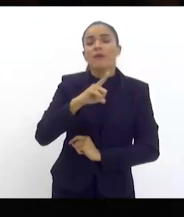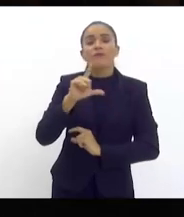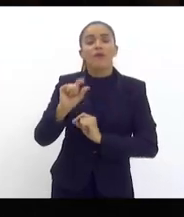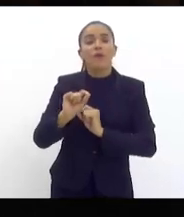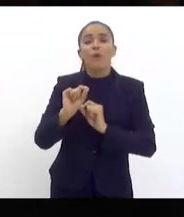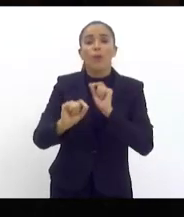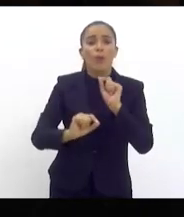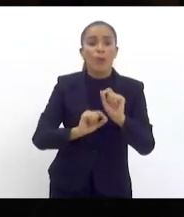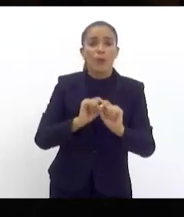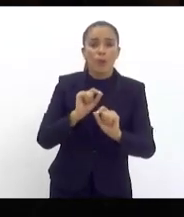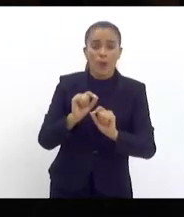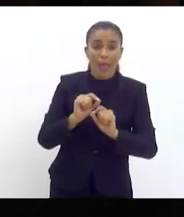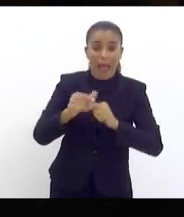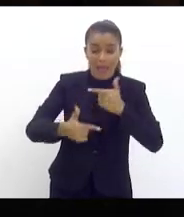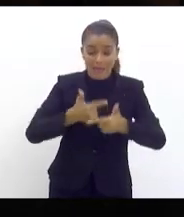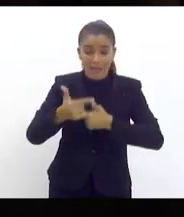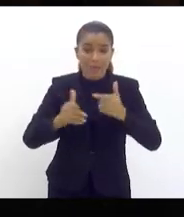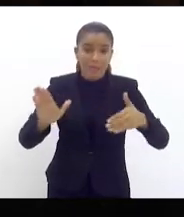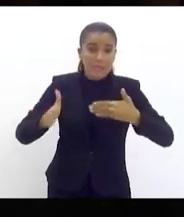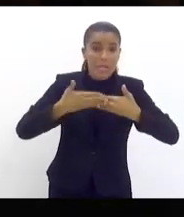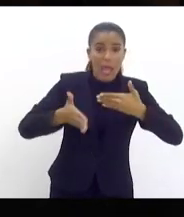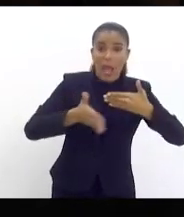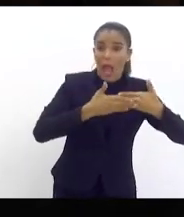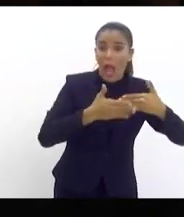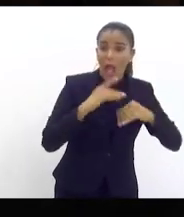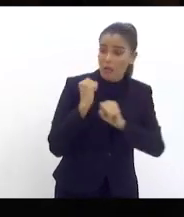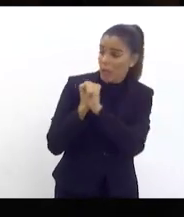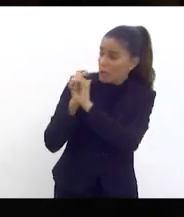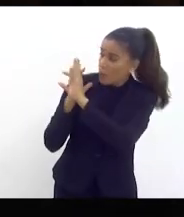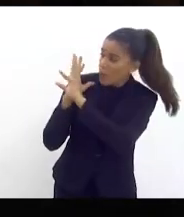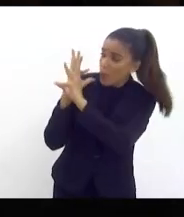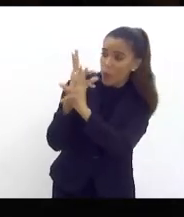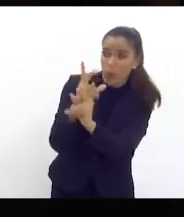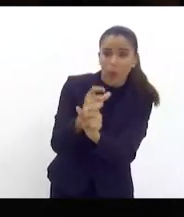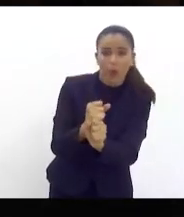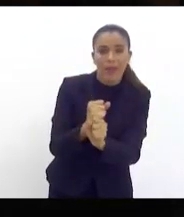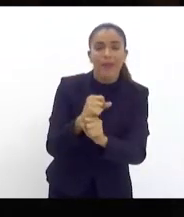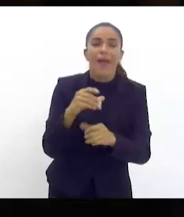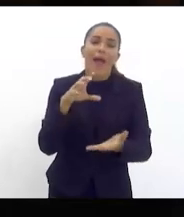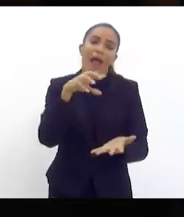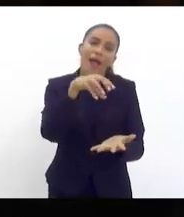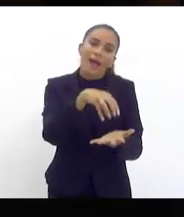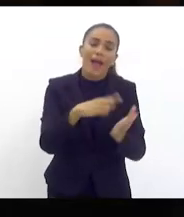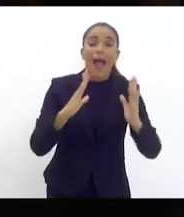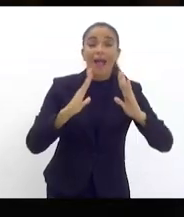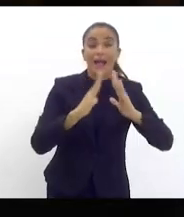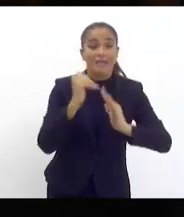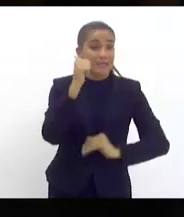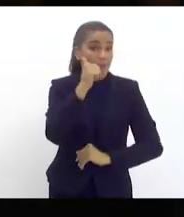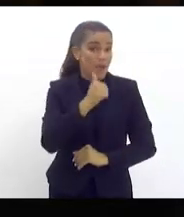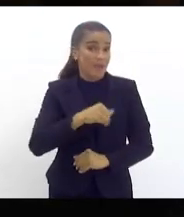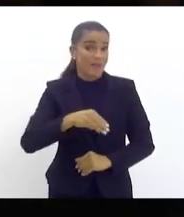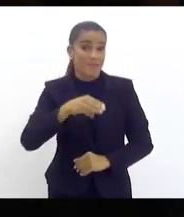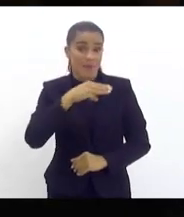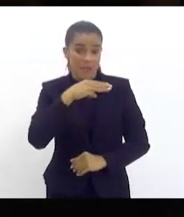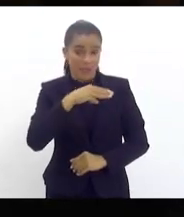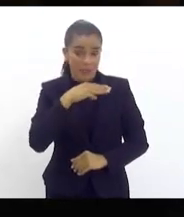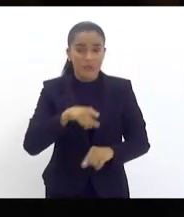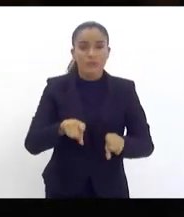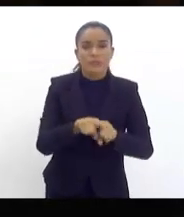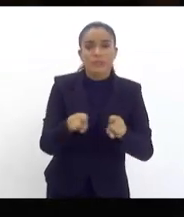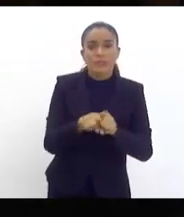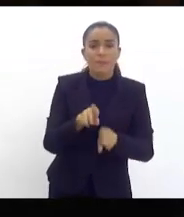suas atividades encerradas nos últimos anos, como foi o caso da Casa da Mulher de Manguinhos e o CIAN